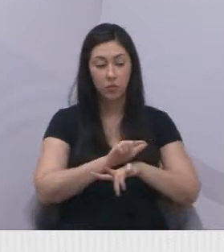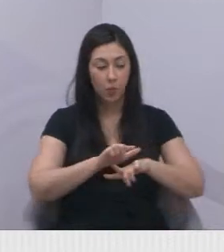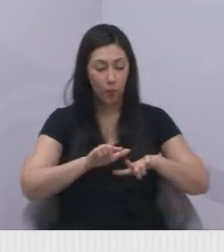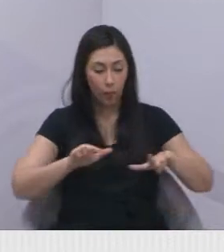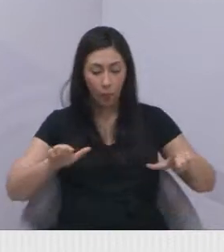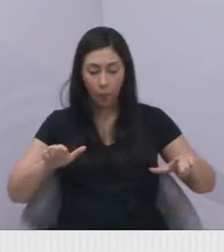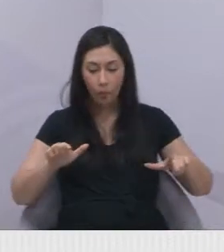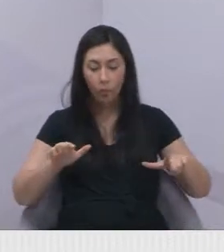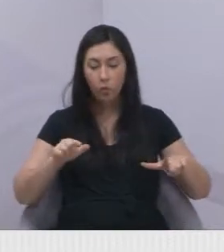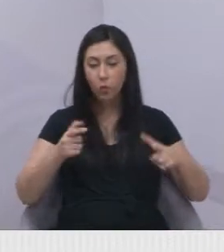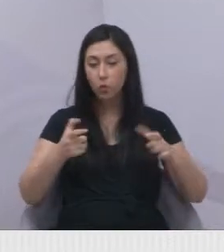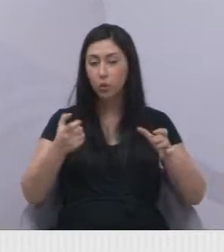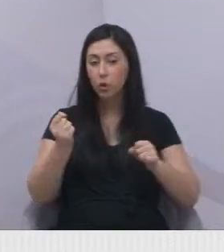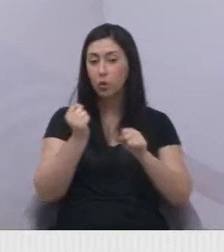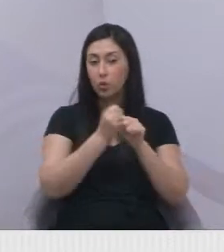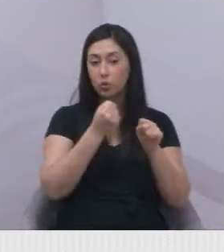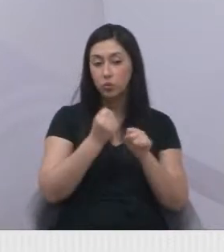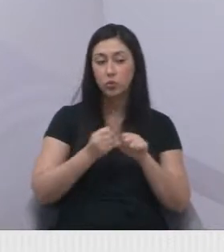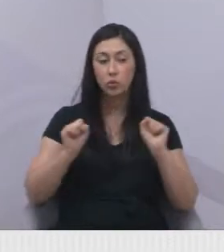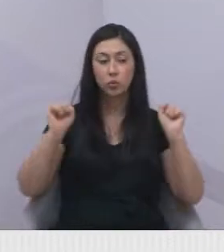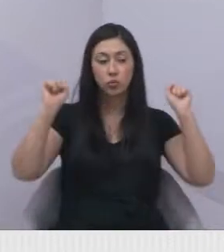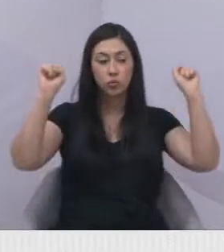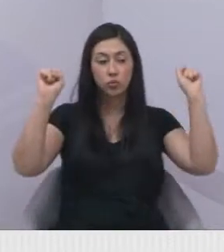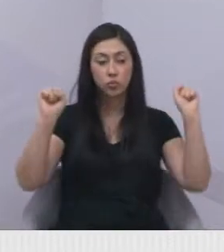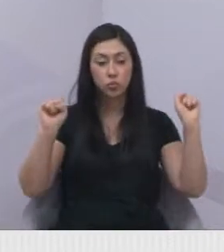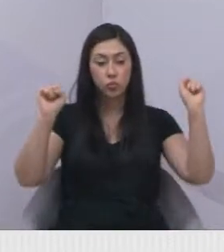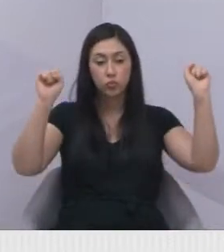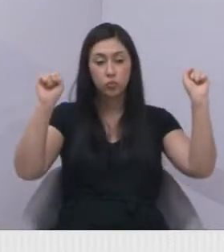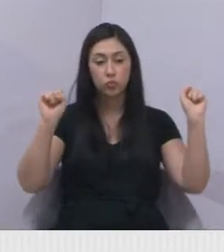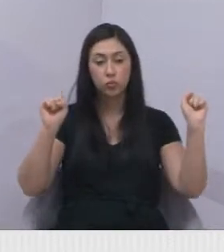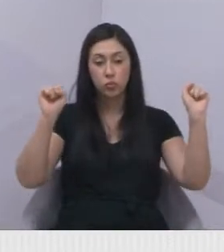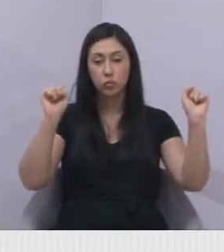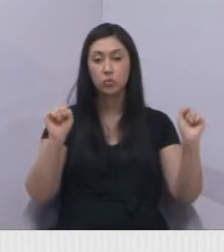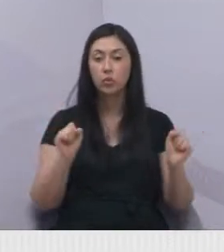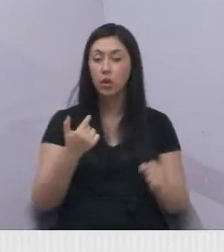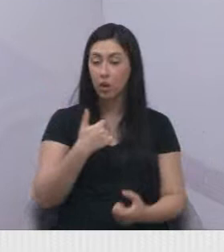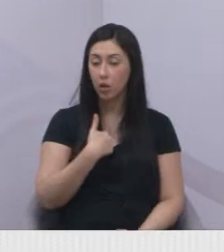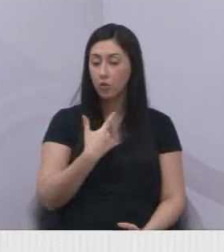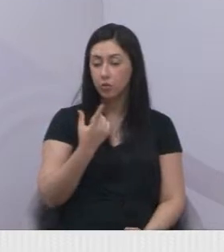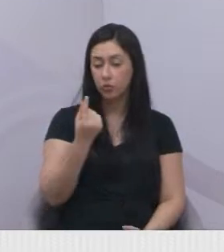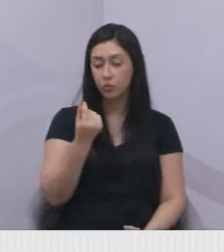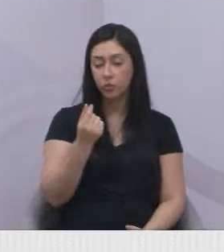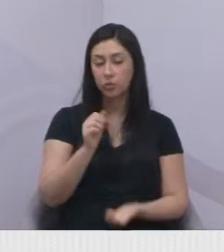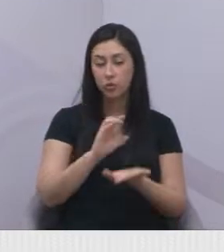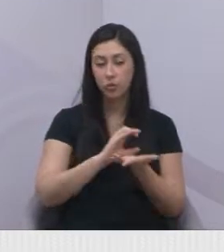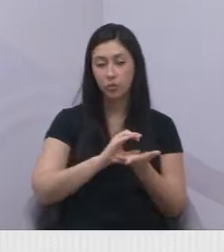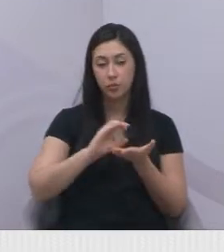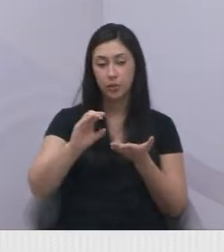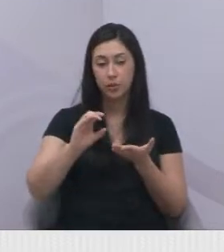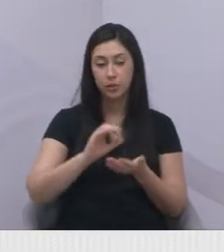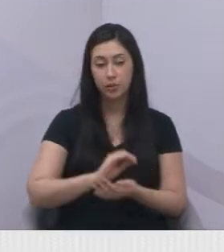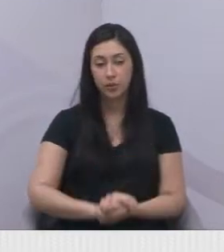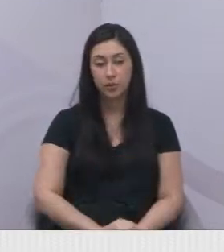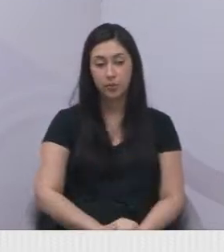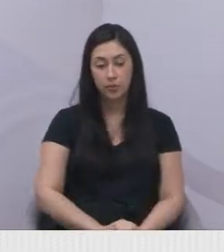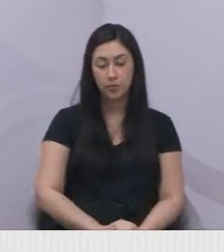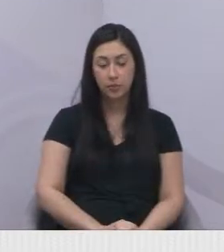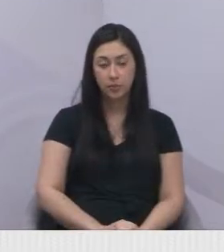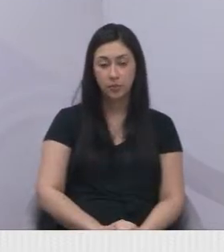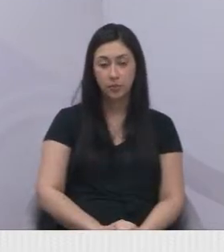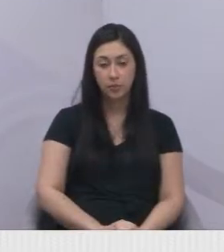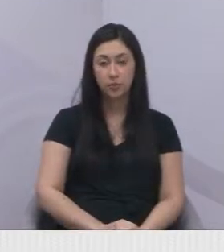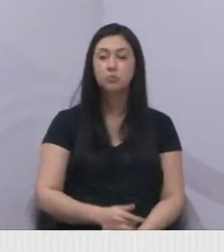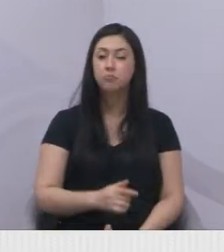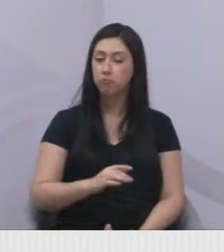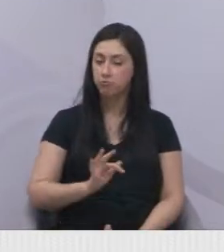no setor 1, verba em positiva do vereador Valmir do Parque Meia Lua. Ali, vai